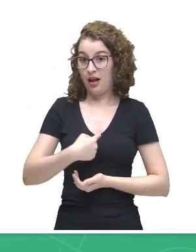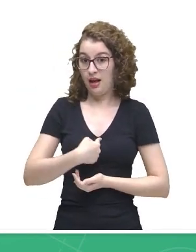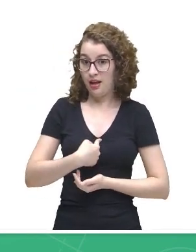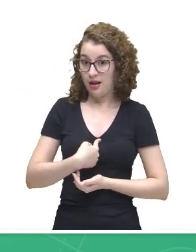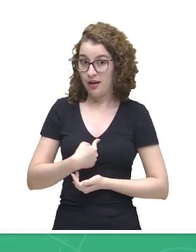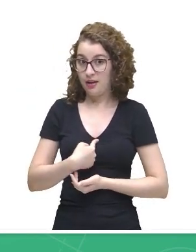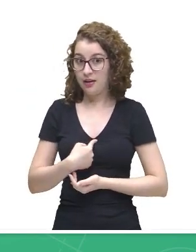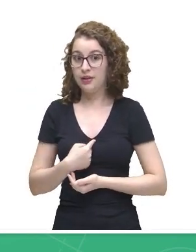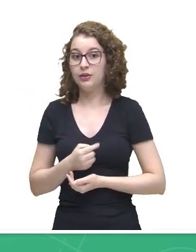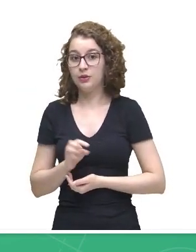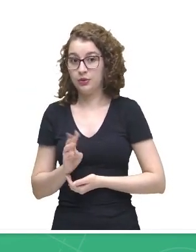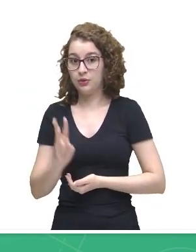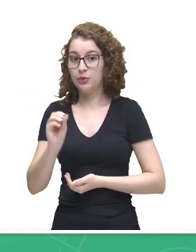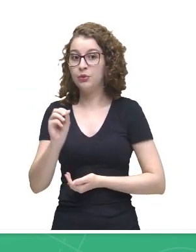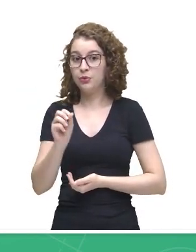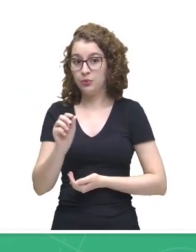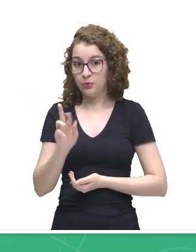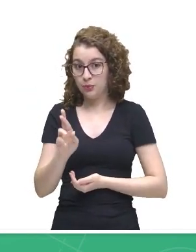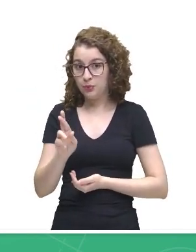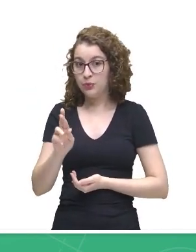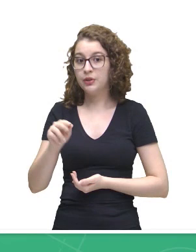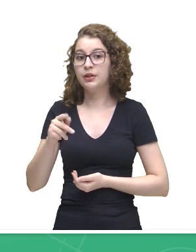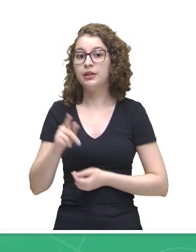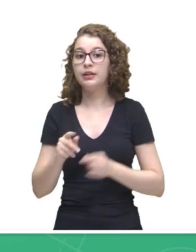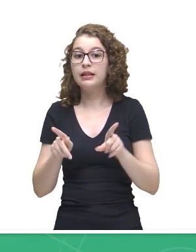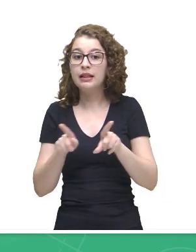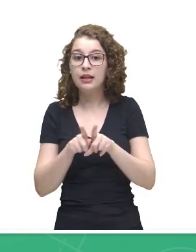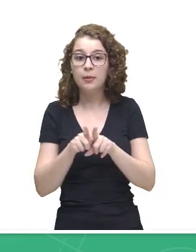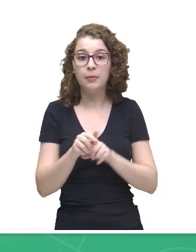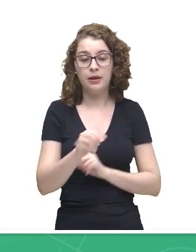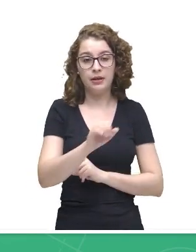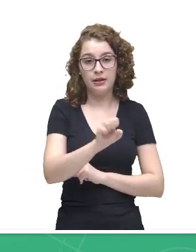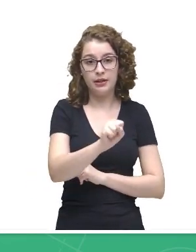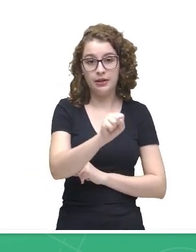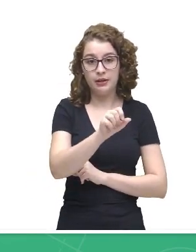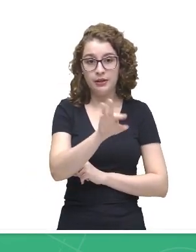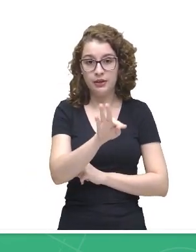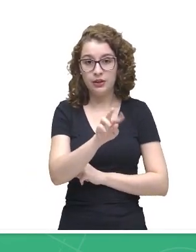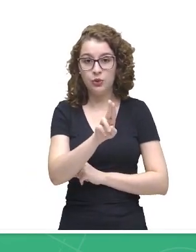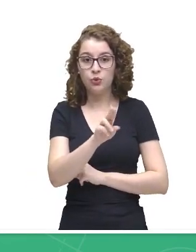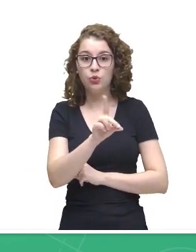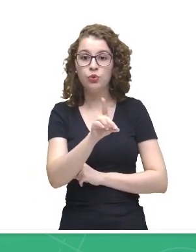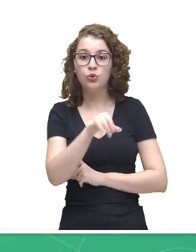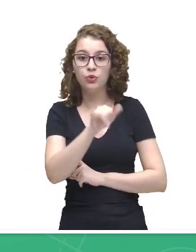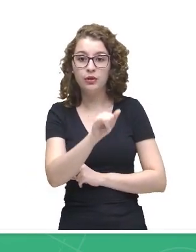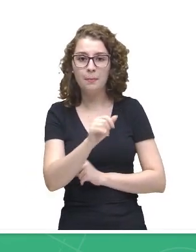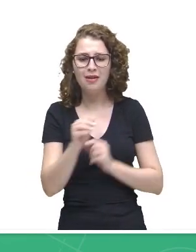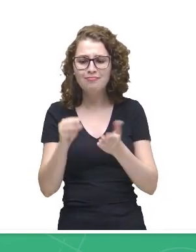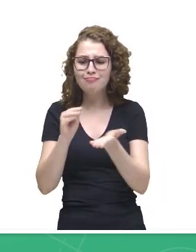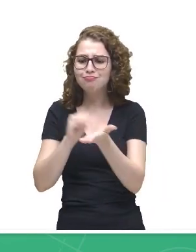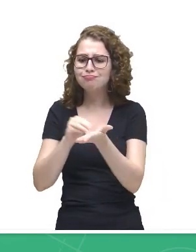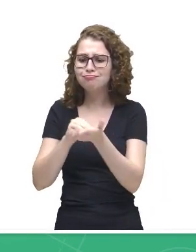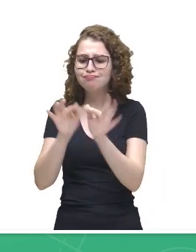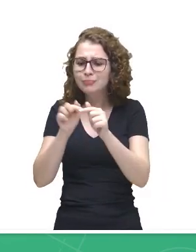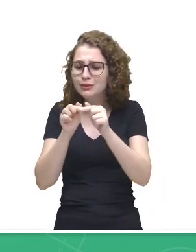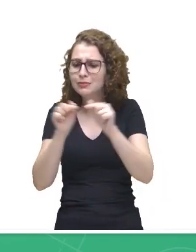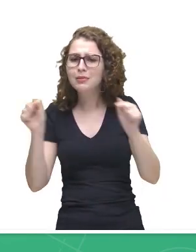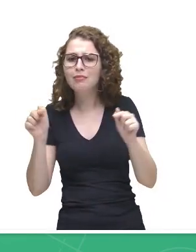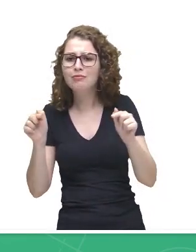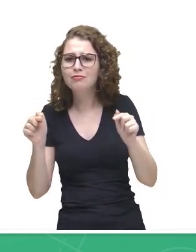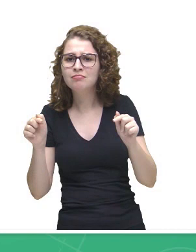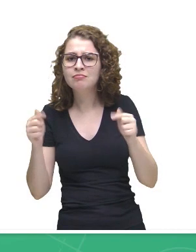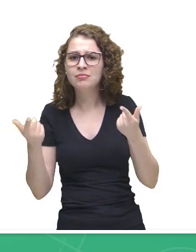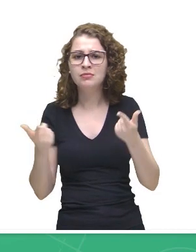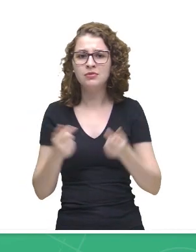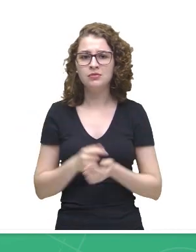trabalho, estudo. E observem que tem uma lacuna aqui, está faltando algo. Eu trabalho e